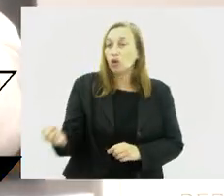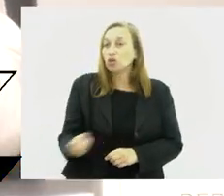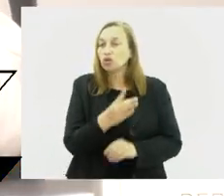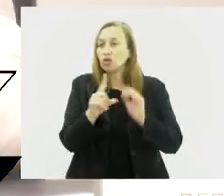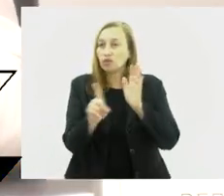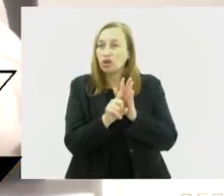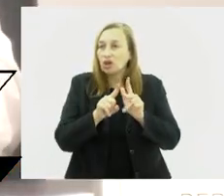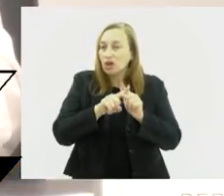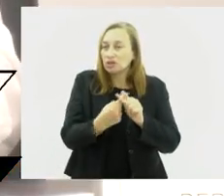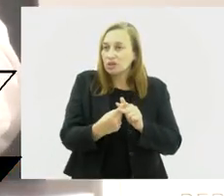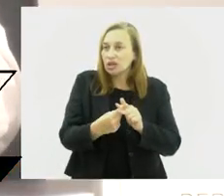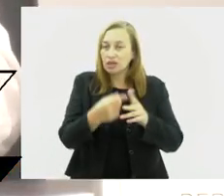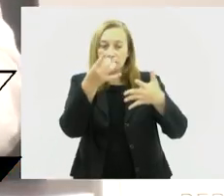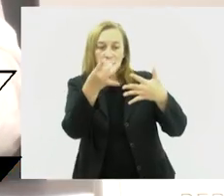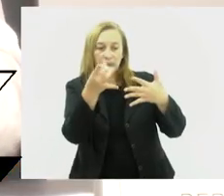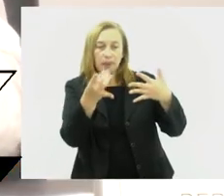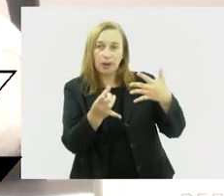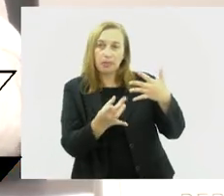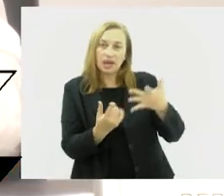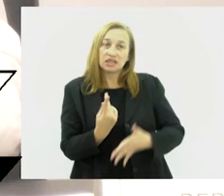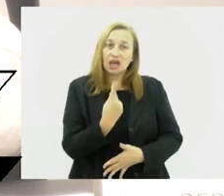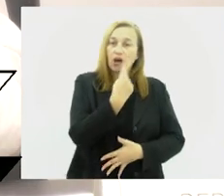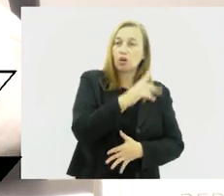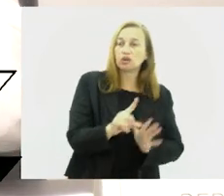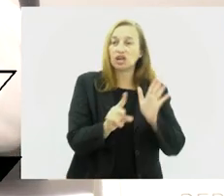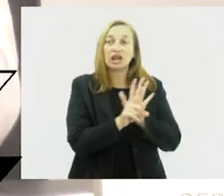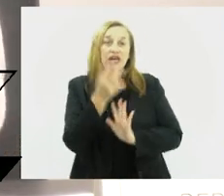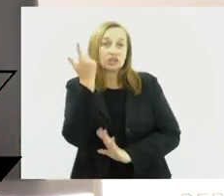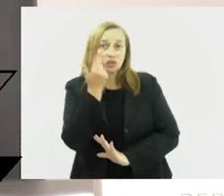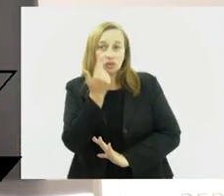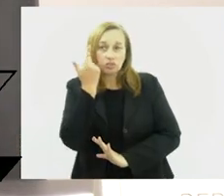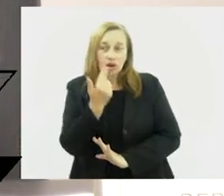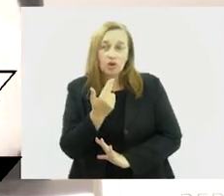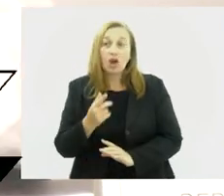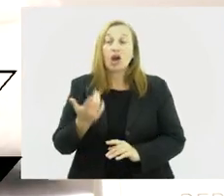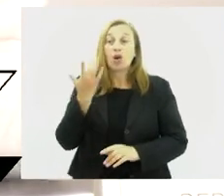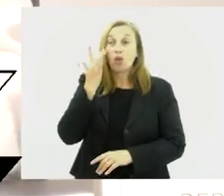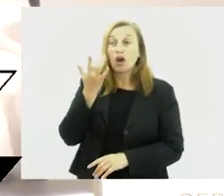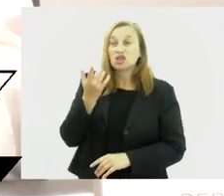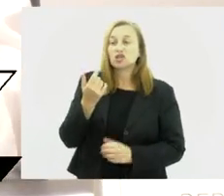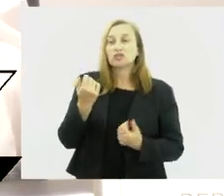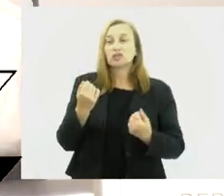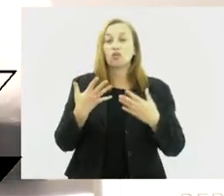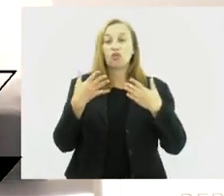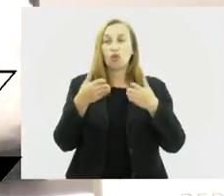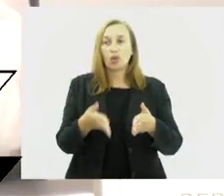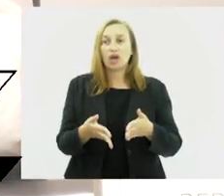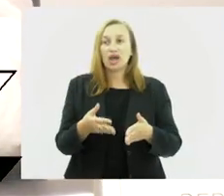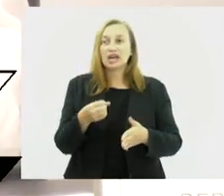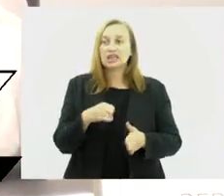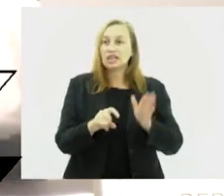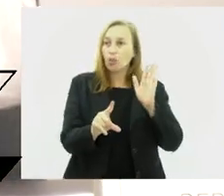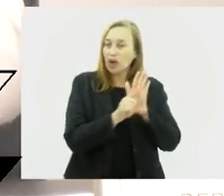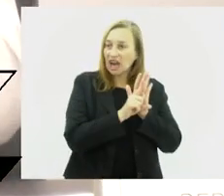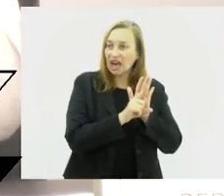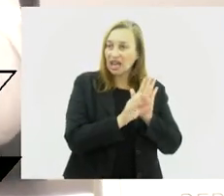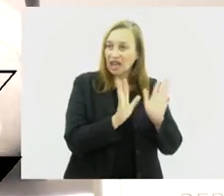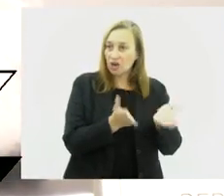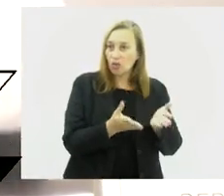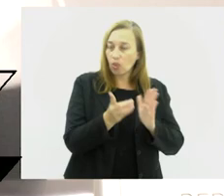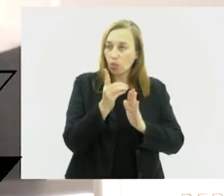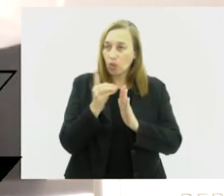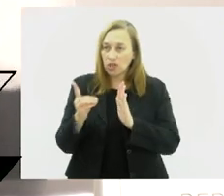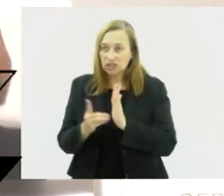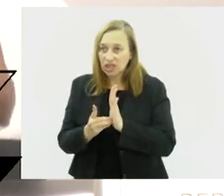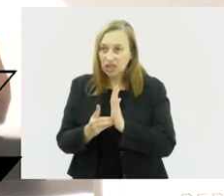alterando pontos dessa. É normal, assim acontece. Agora, o que eu acho que a gente deve centrar é o seguinte: se há uma lei em vigor, um decreto em